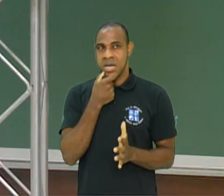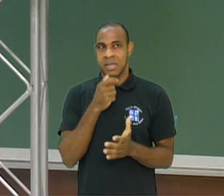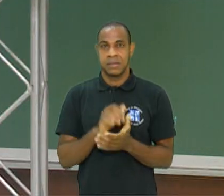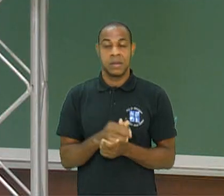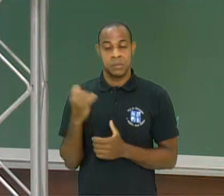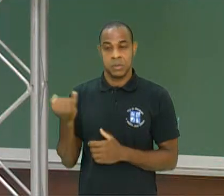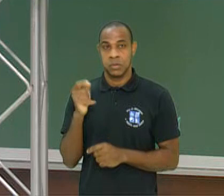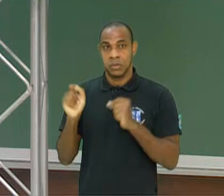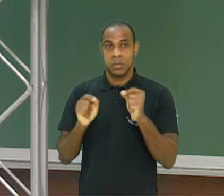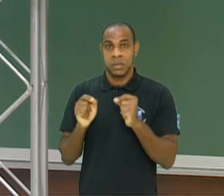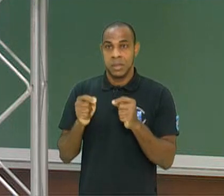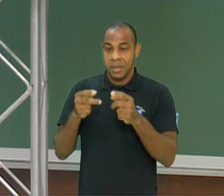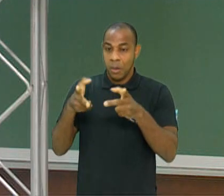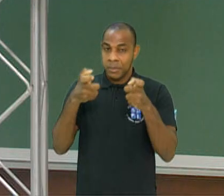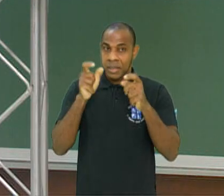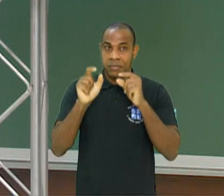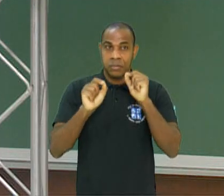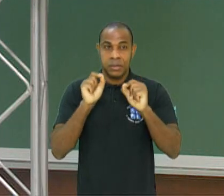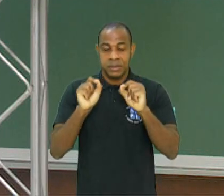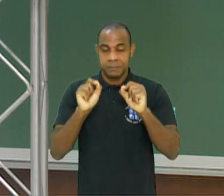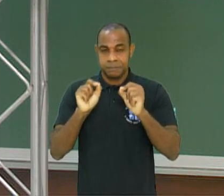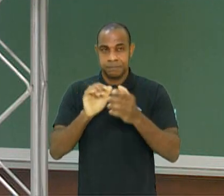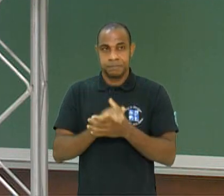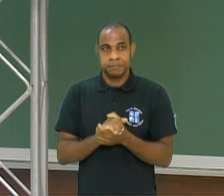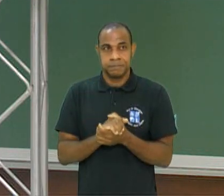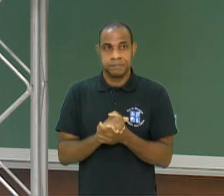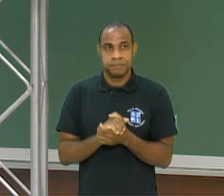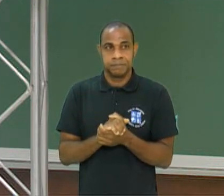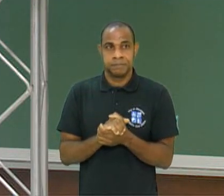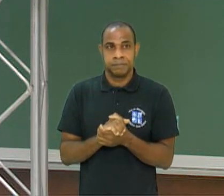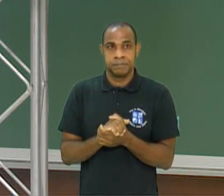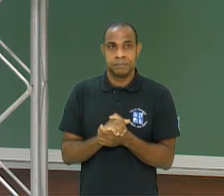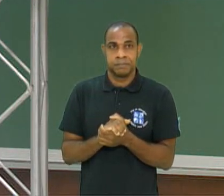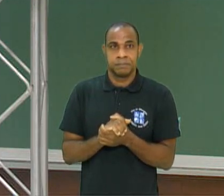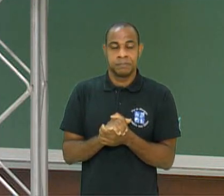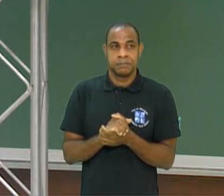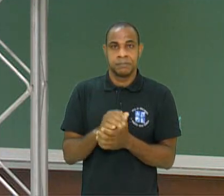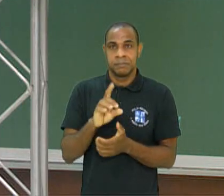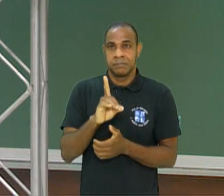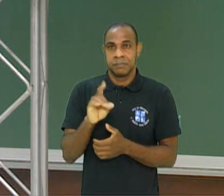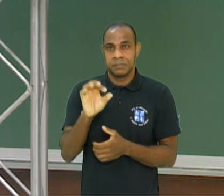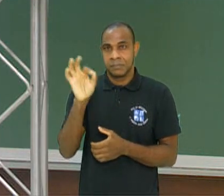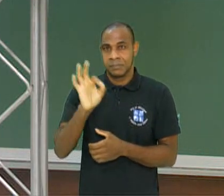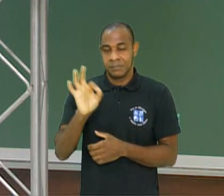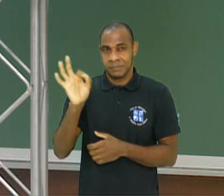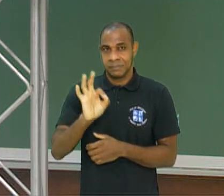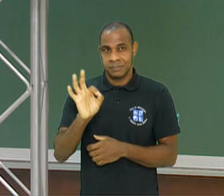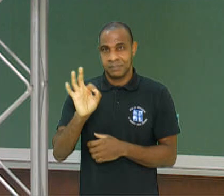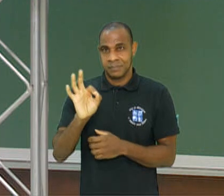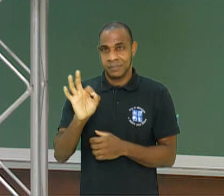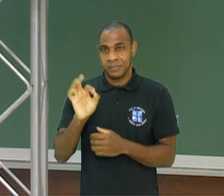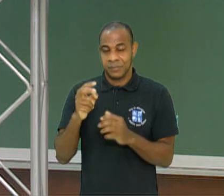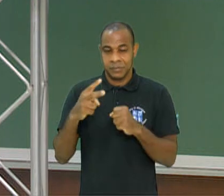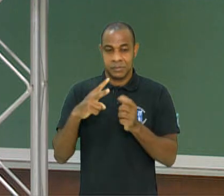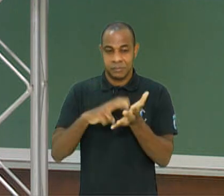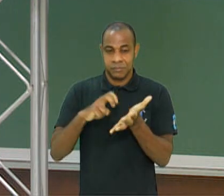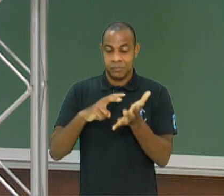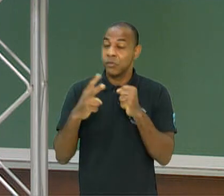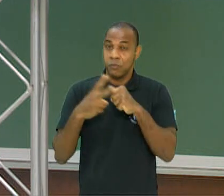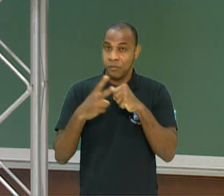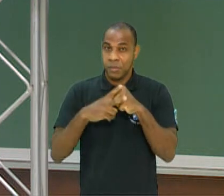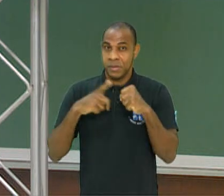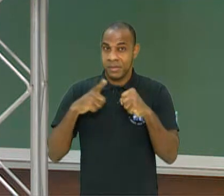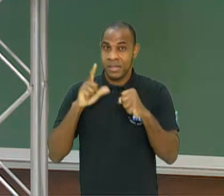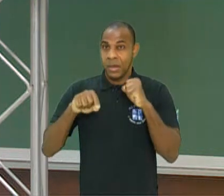coisa importante, repara que, nossa, acho que 100% dos verbos que aqui estão é passado,